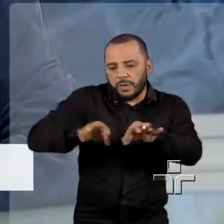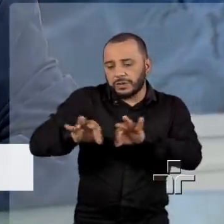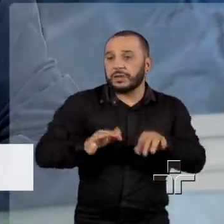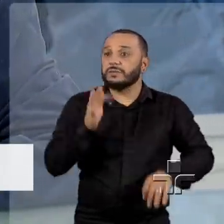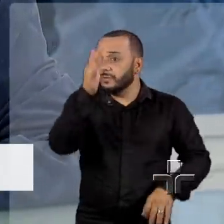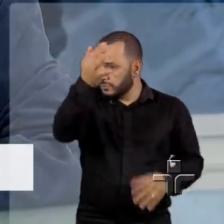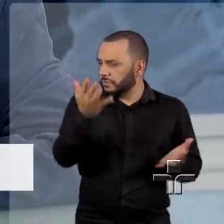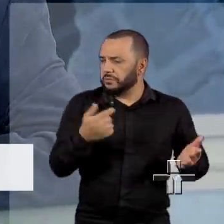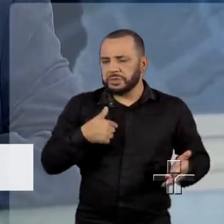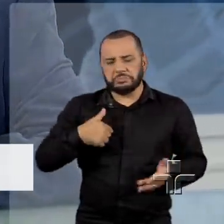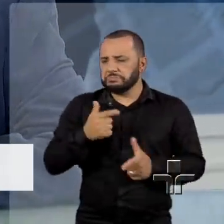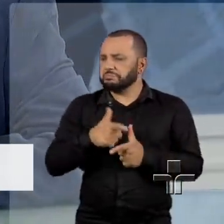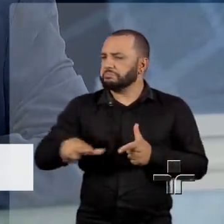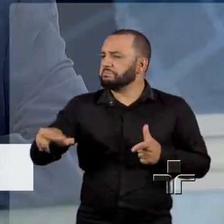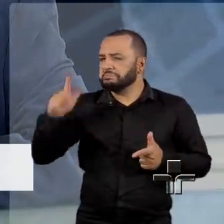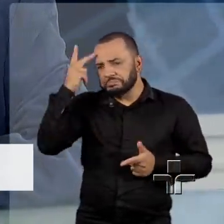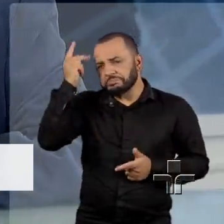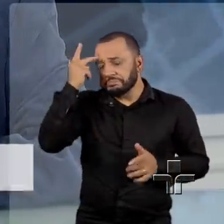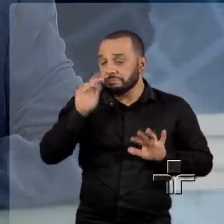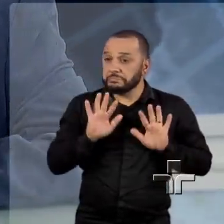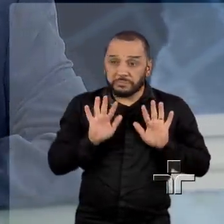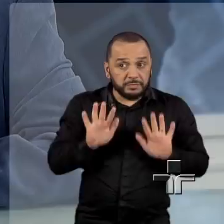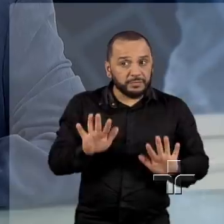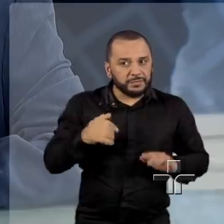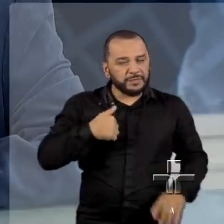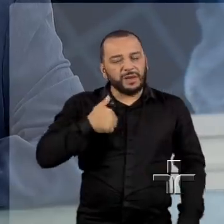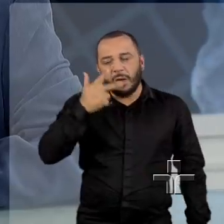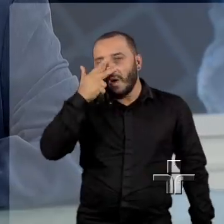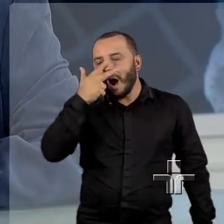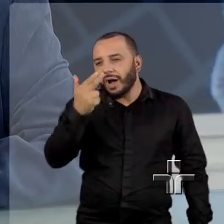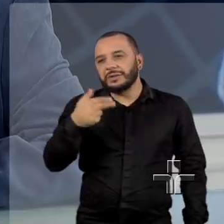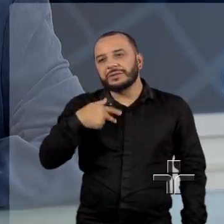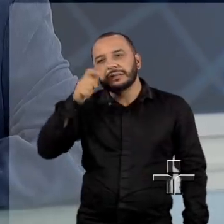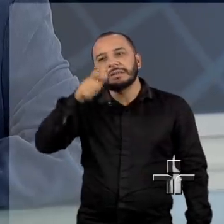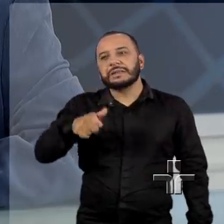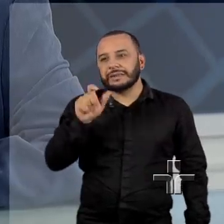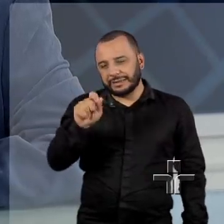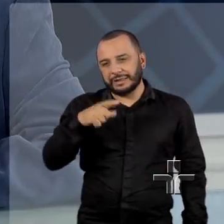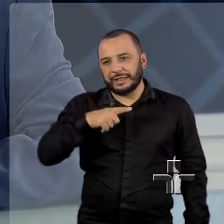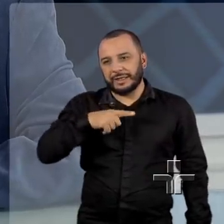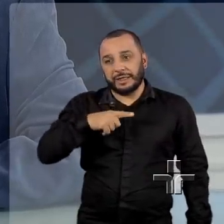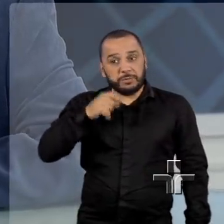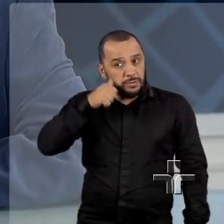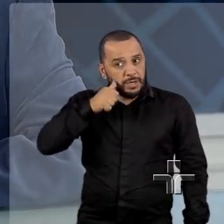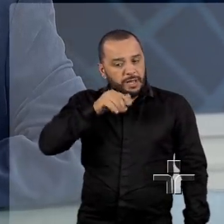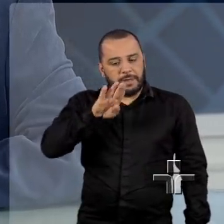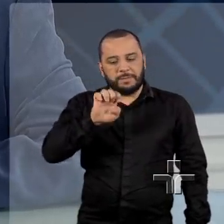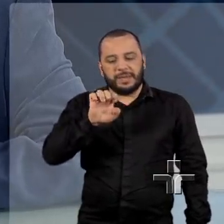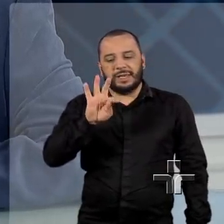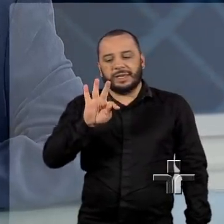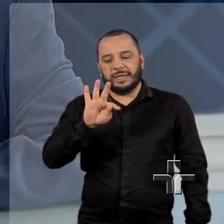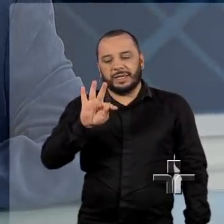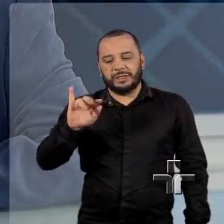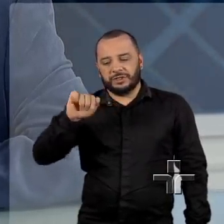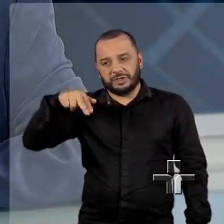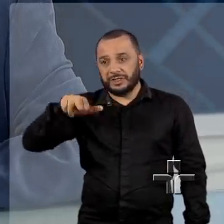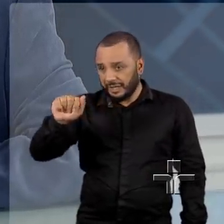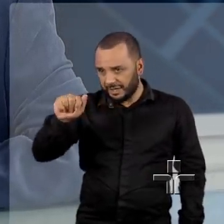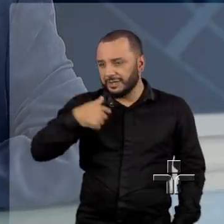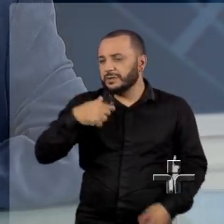priori, eu não vejo nenhum problema. Mas eu acho interessante nesse evento da Betina é uma reflexão um pouco